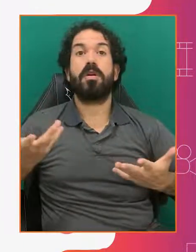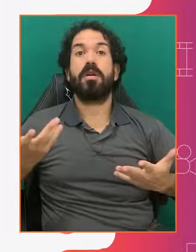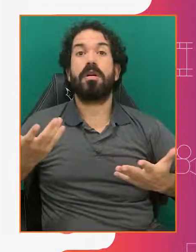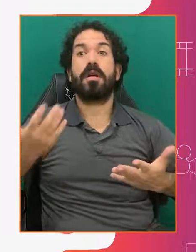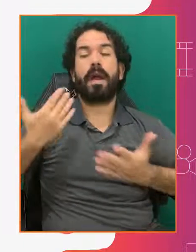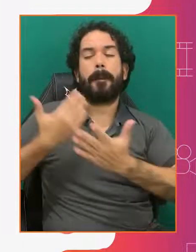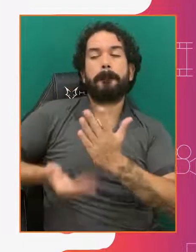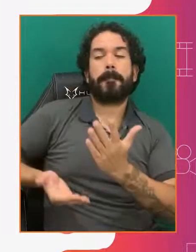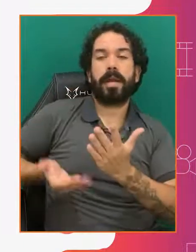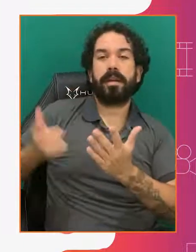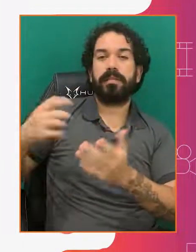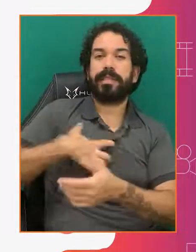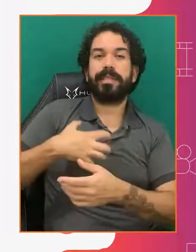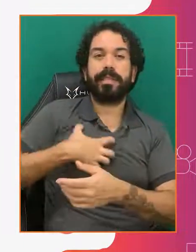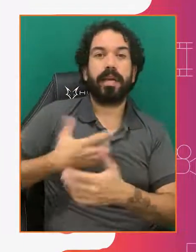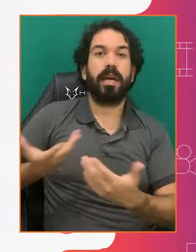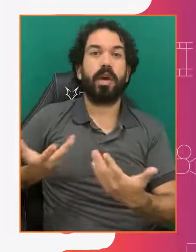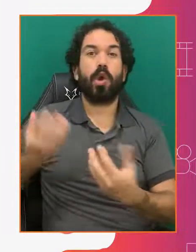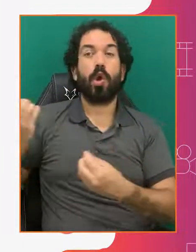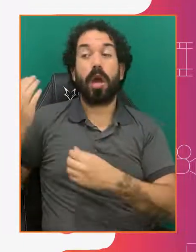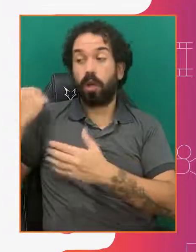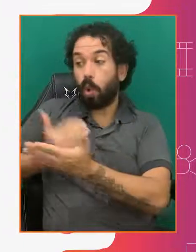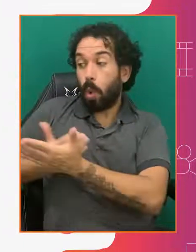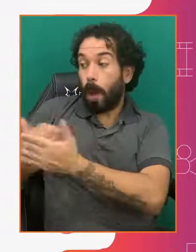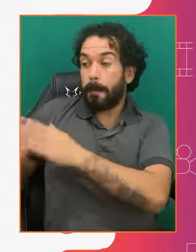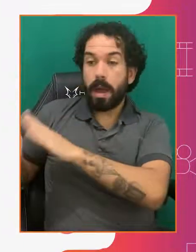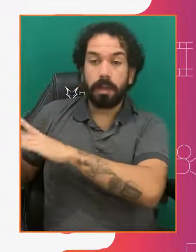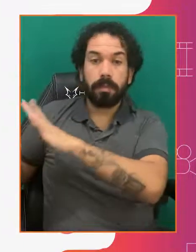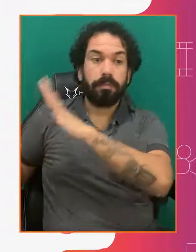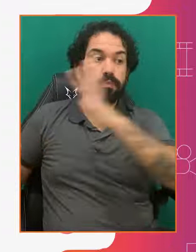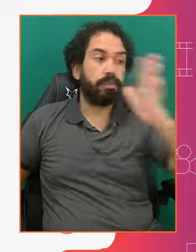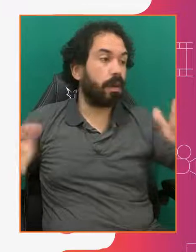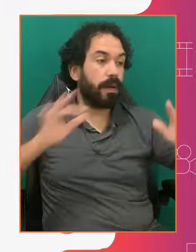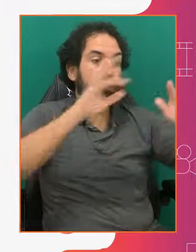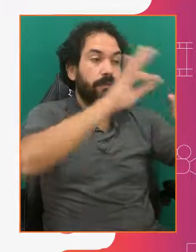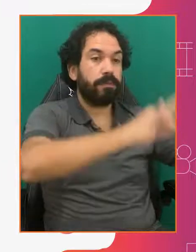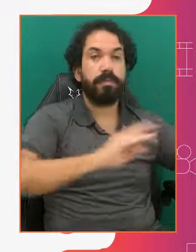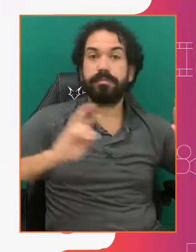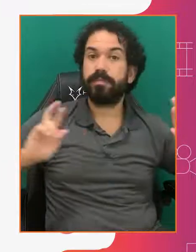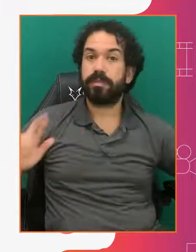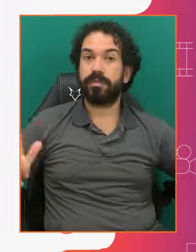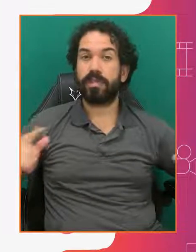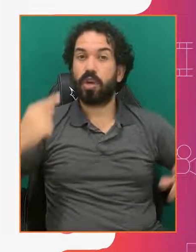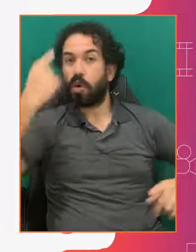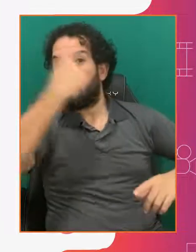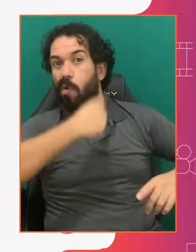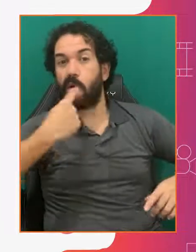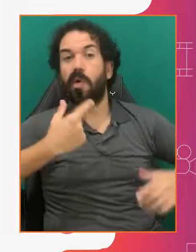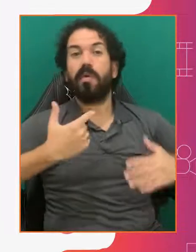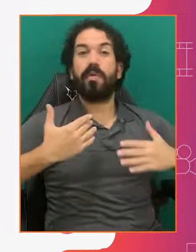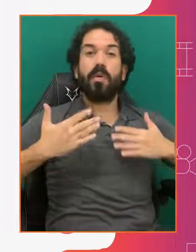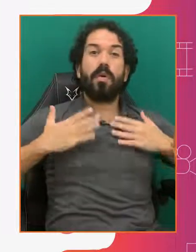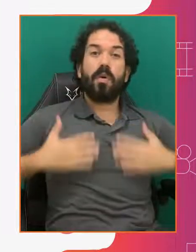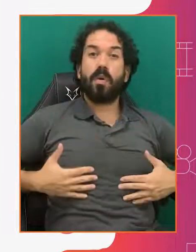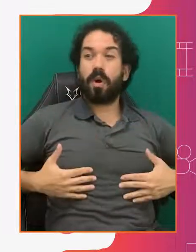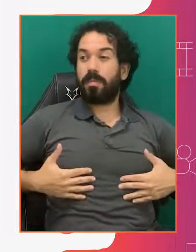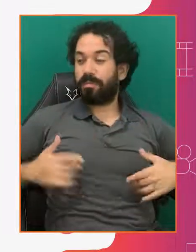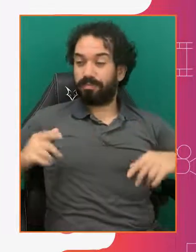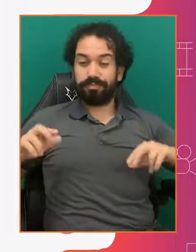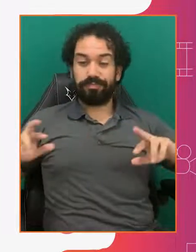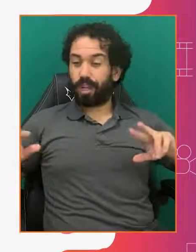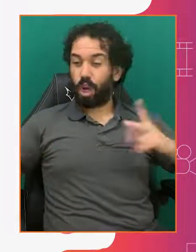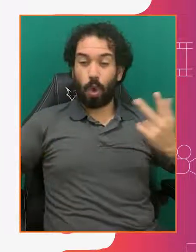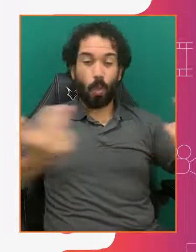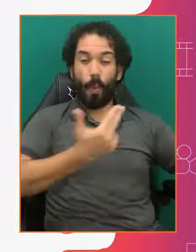podia perder a sua essência, a sua forma inicial, os rostos e os corpos não